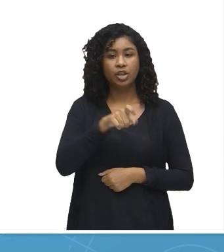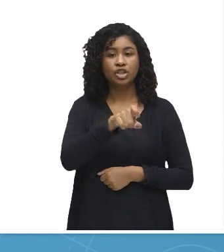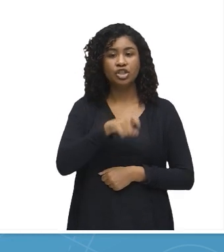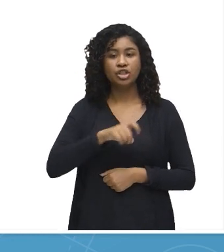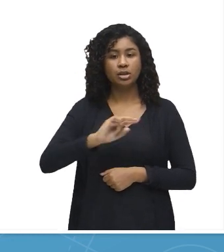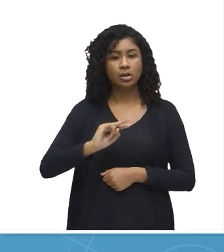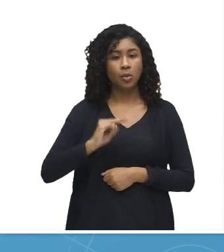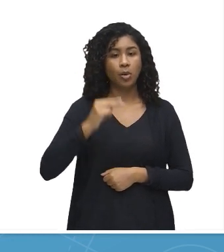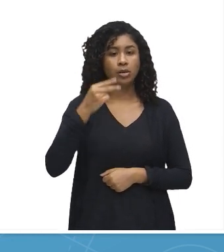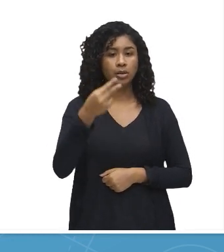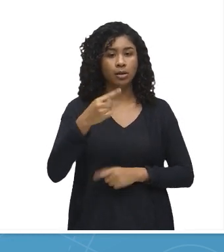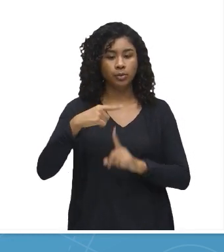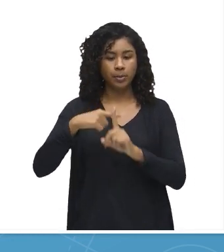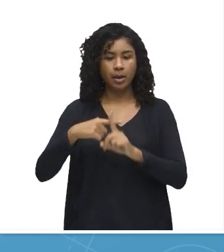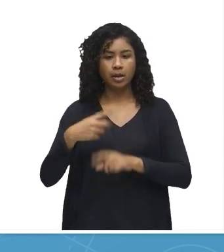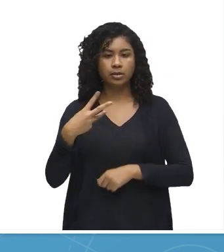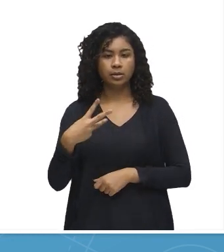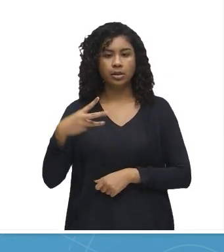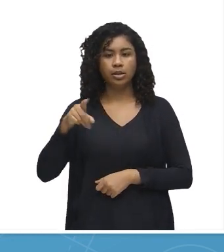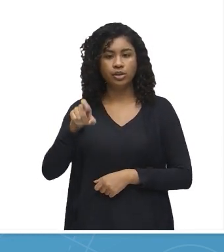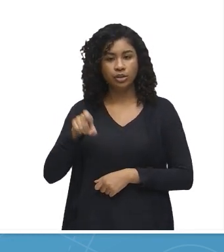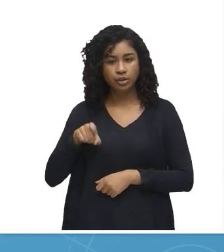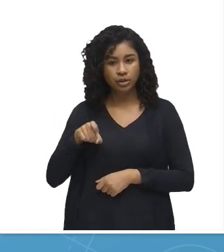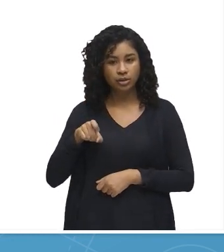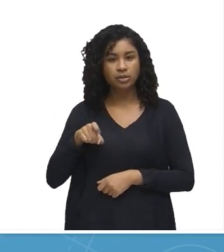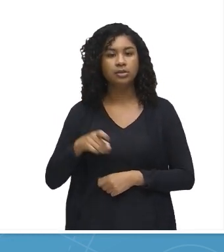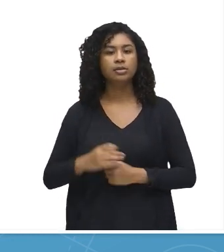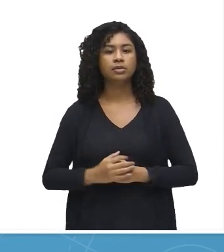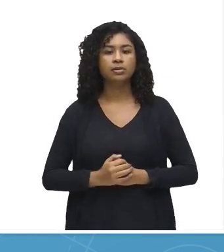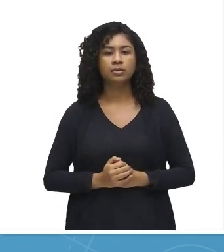quadrado mais 3x